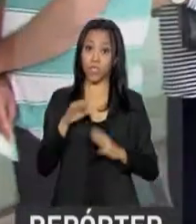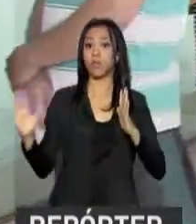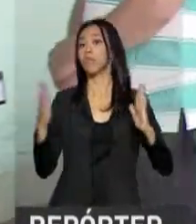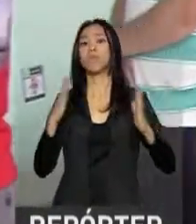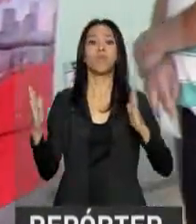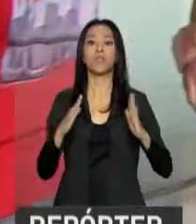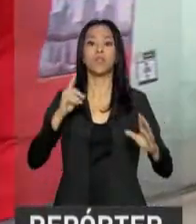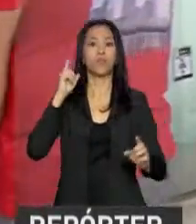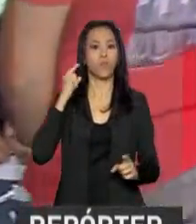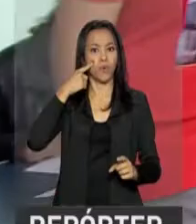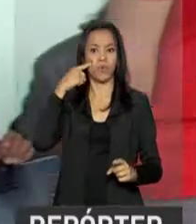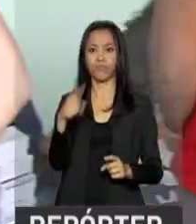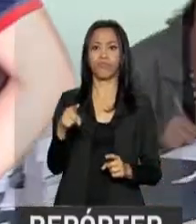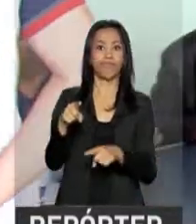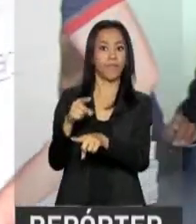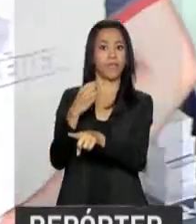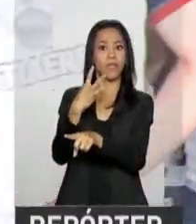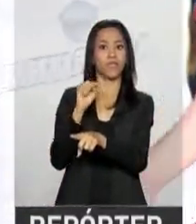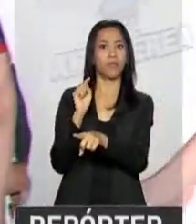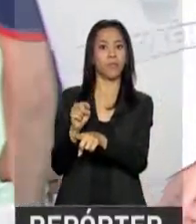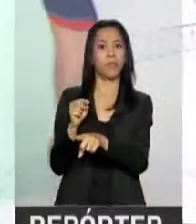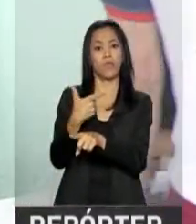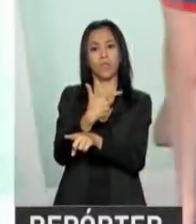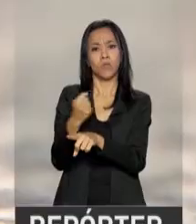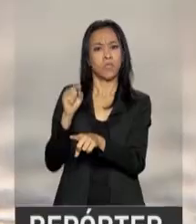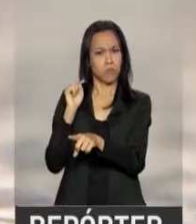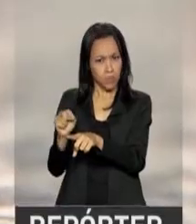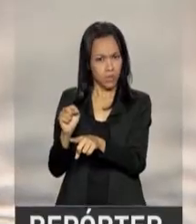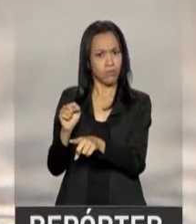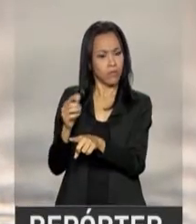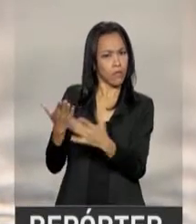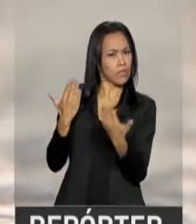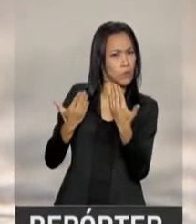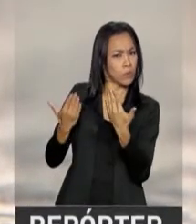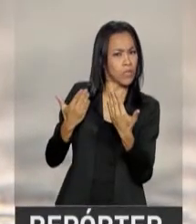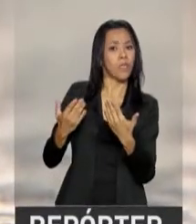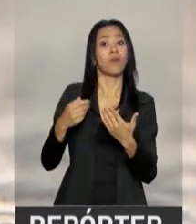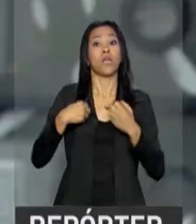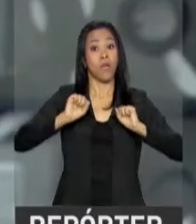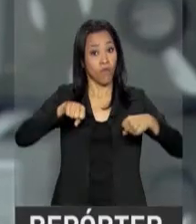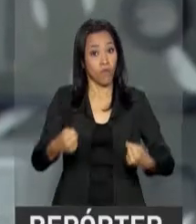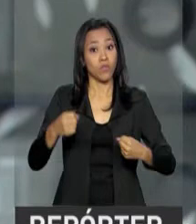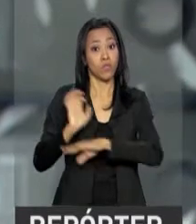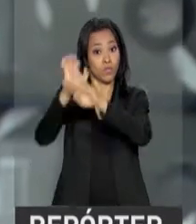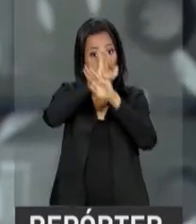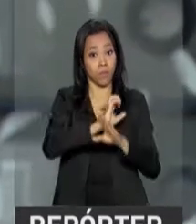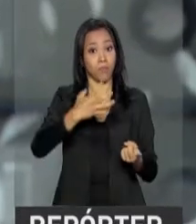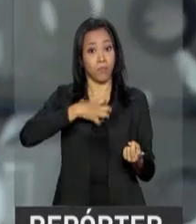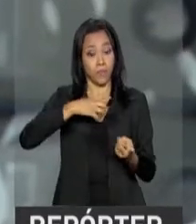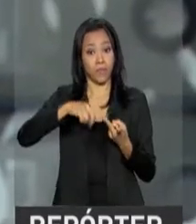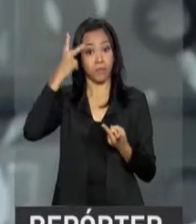três mil e duzentos casos suspeitos o governo reforça a necessidade da população da bahia são paulo rio de janeiro